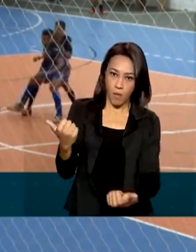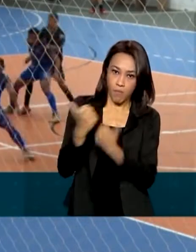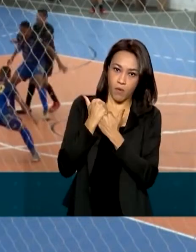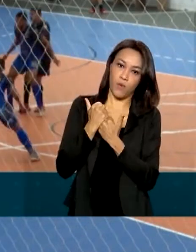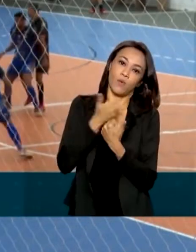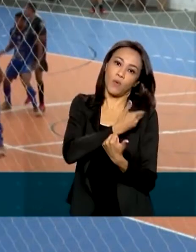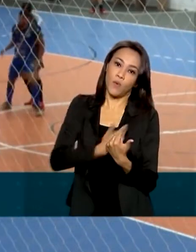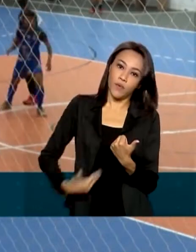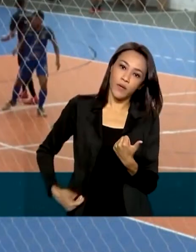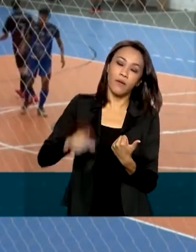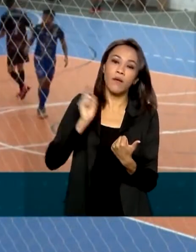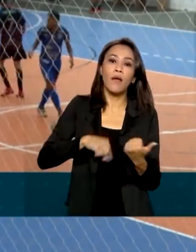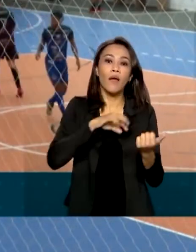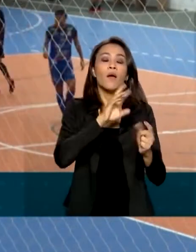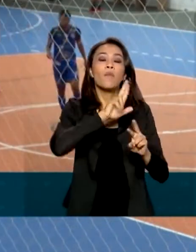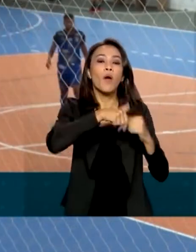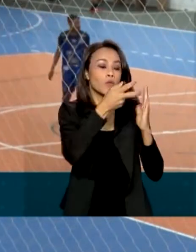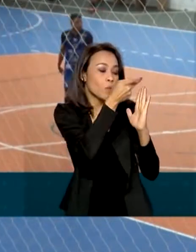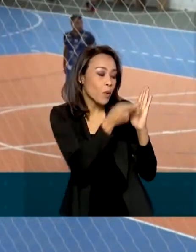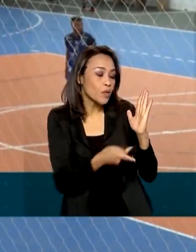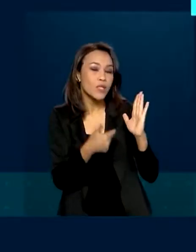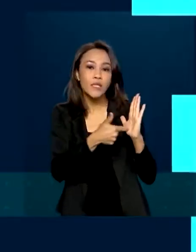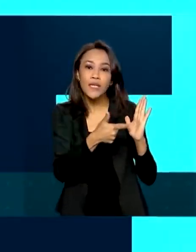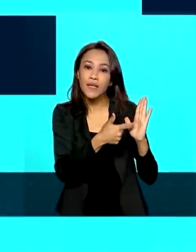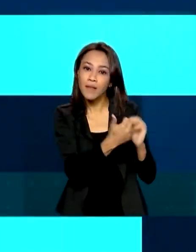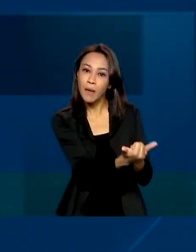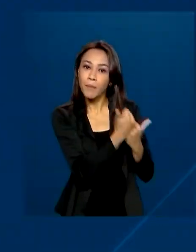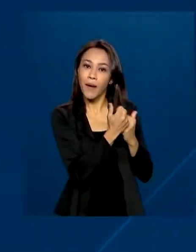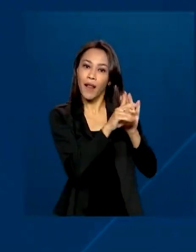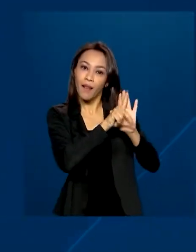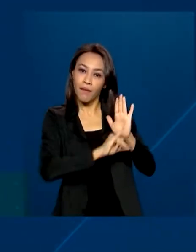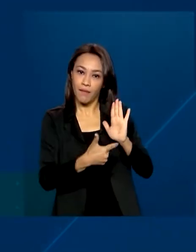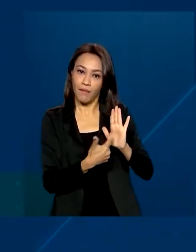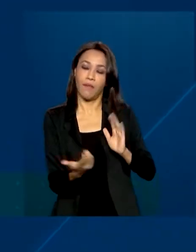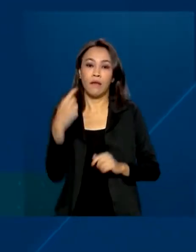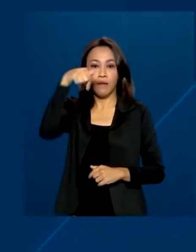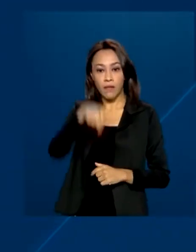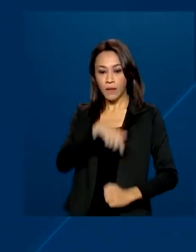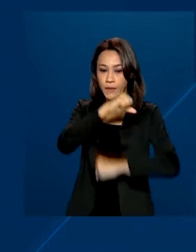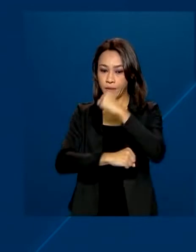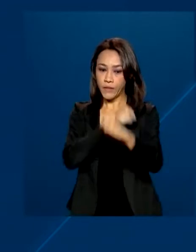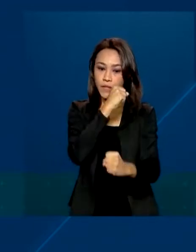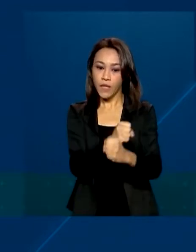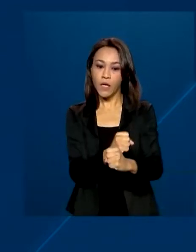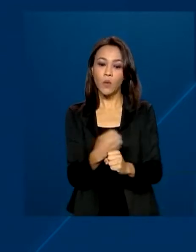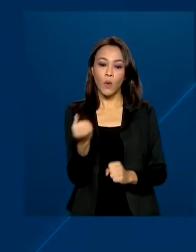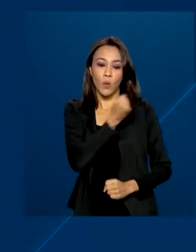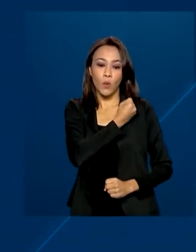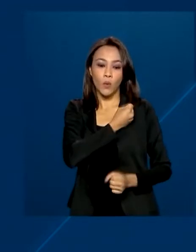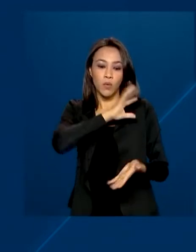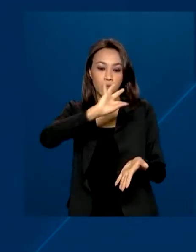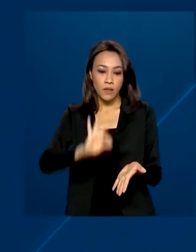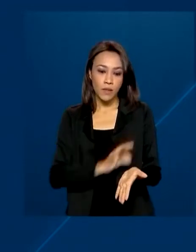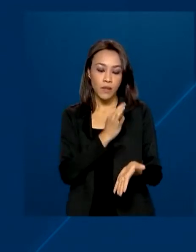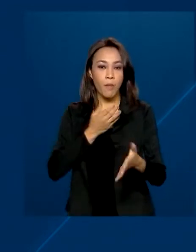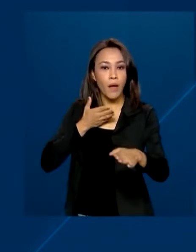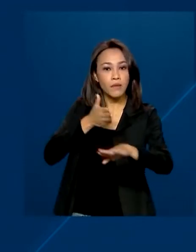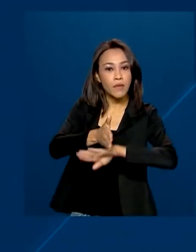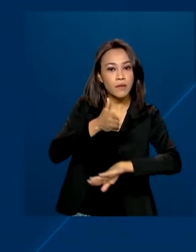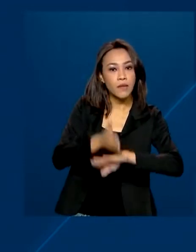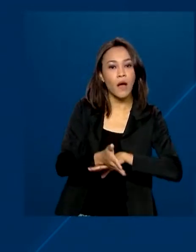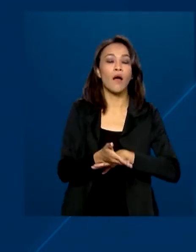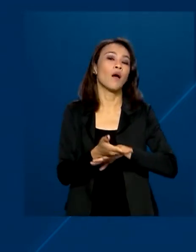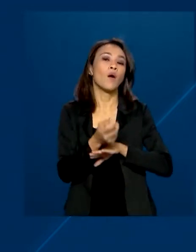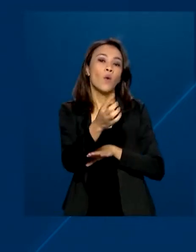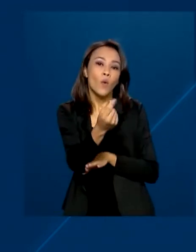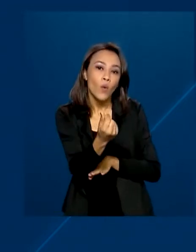de projetos viabilizados pela Lei de Incentivo. Somente neste ano, o número de inscrições para acessar os recursos da Lei